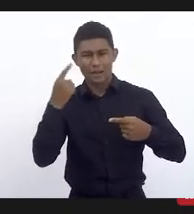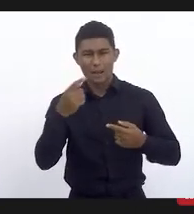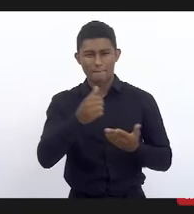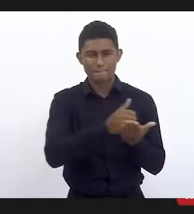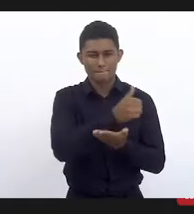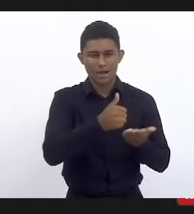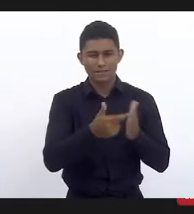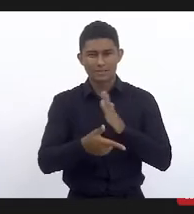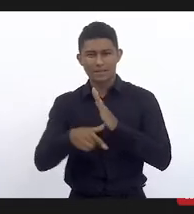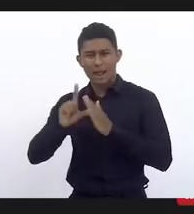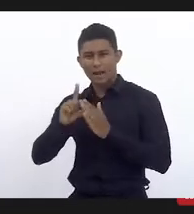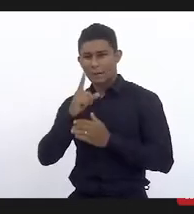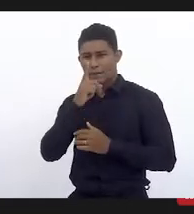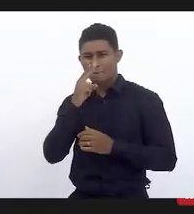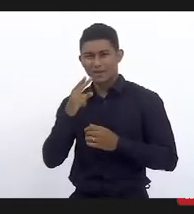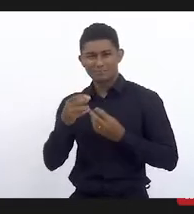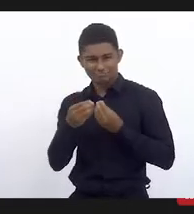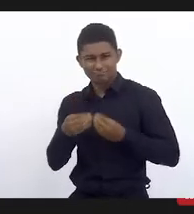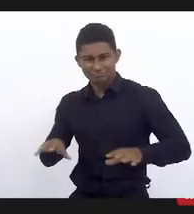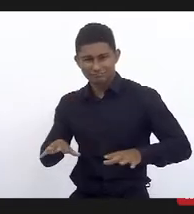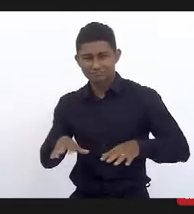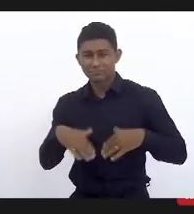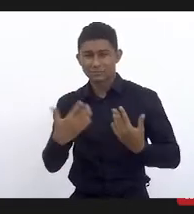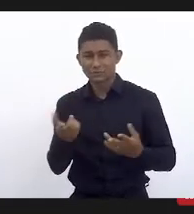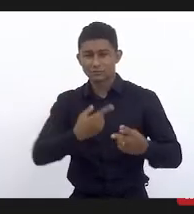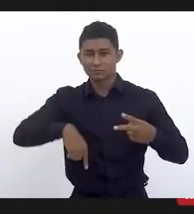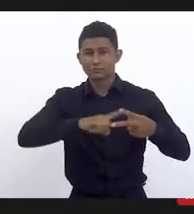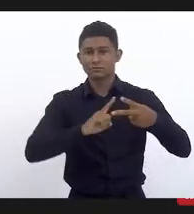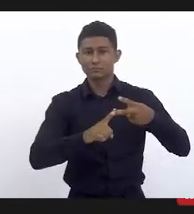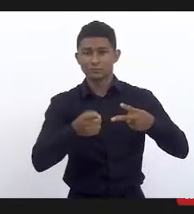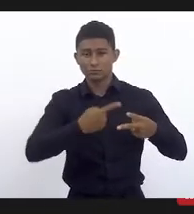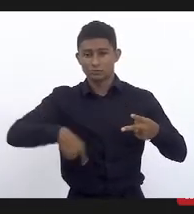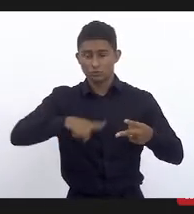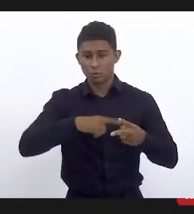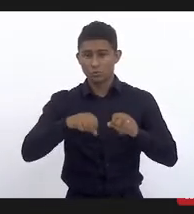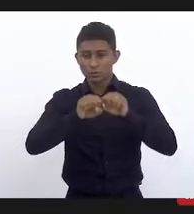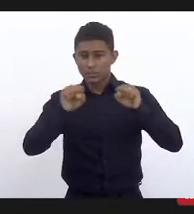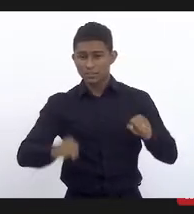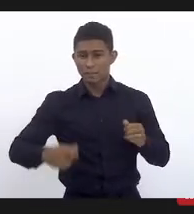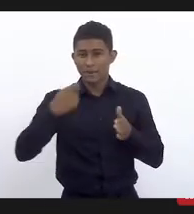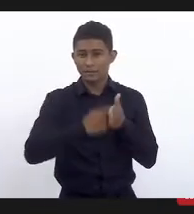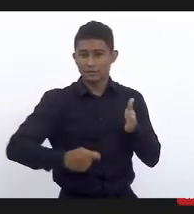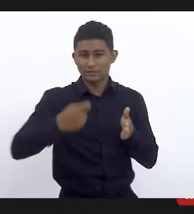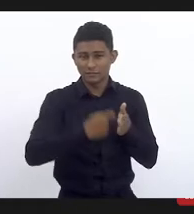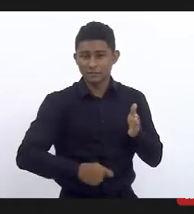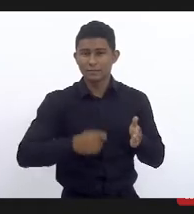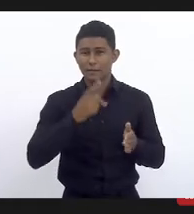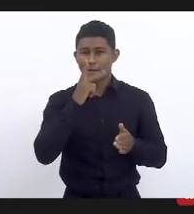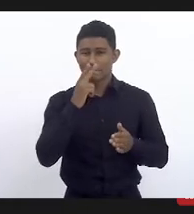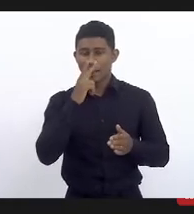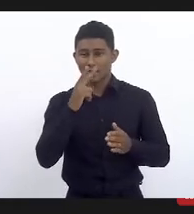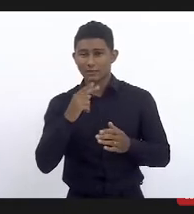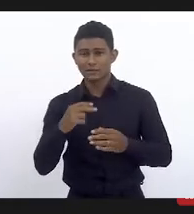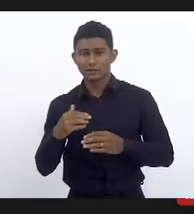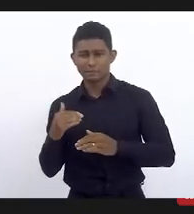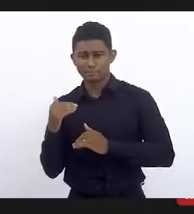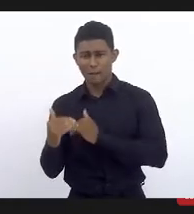Segundo, o nosso sistema tributário é regressivo e cumulativo. Quando começam as